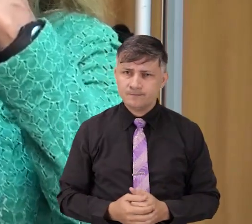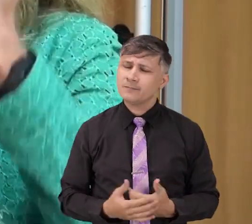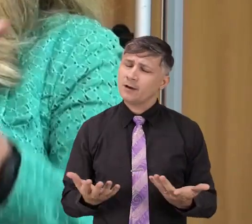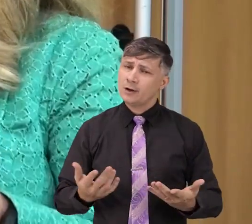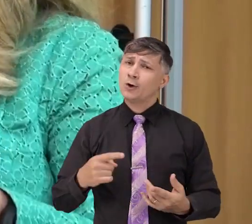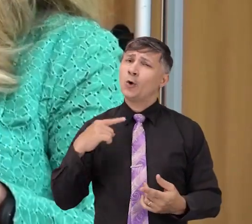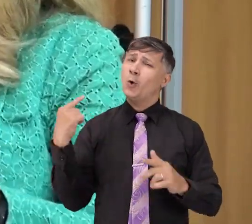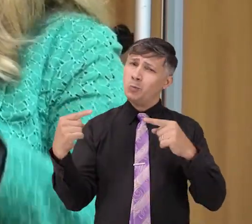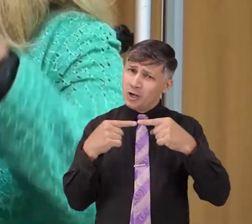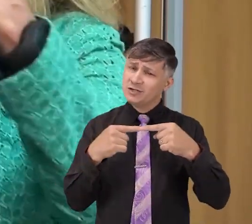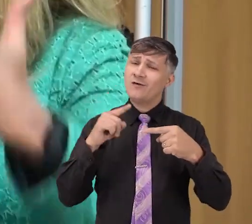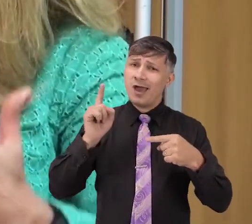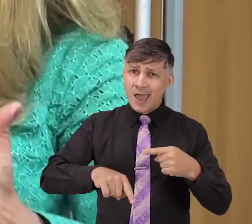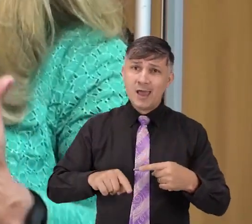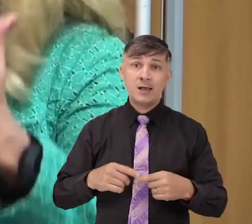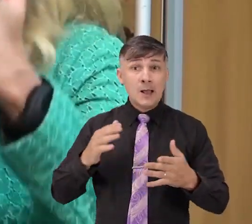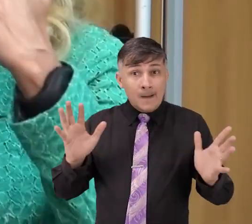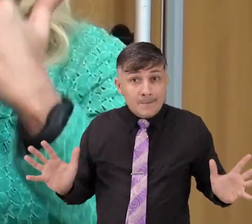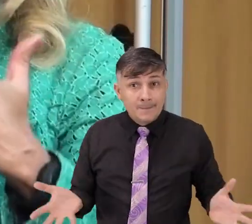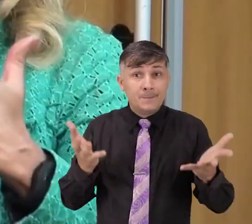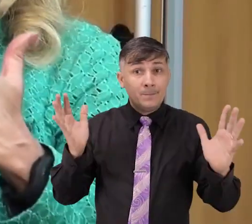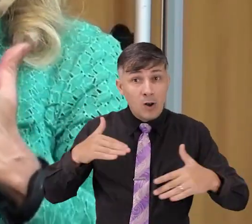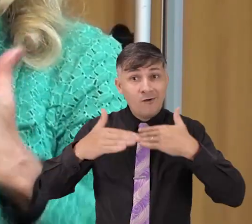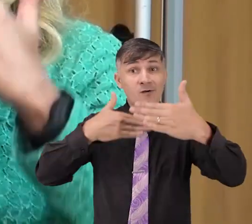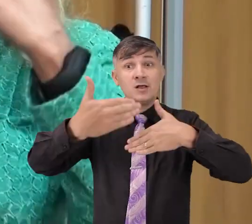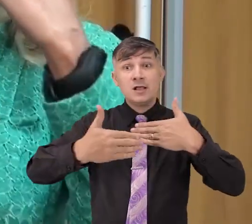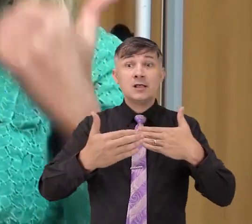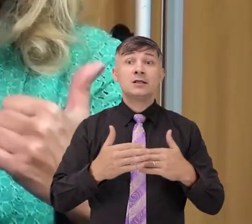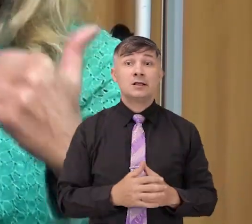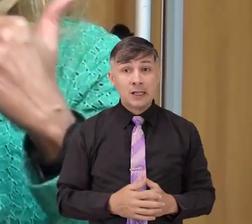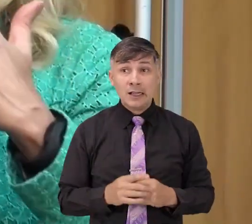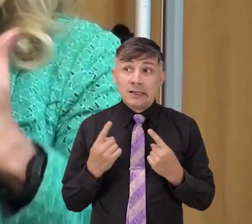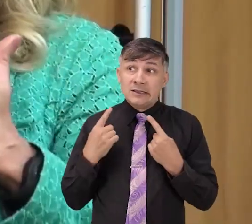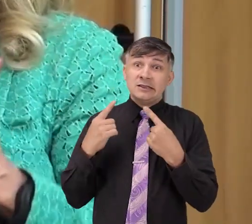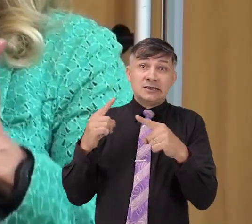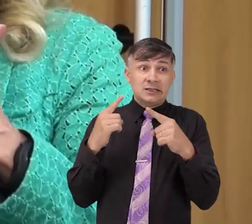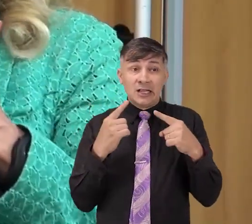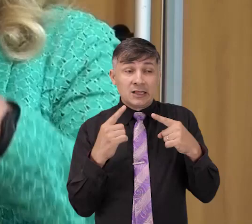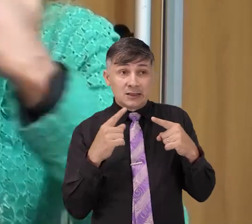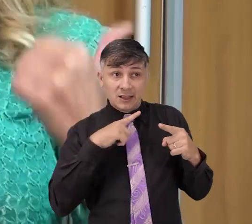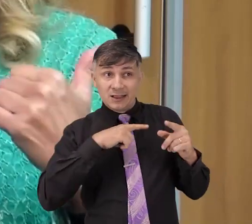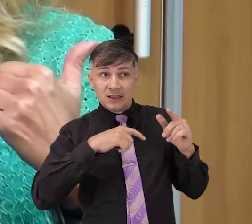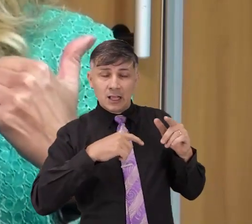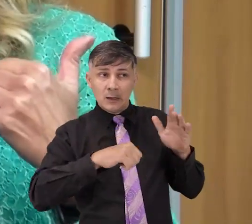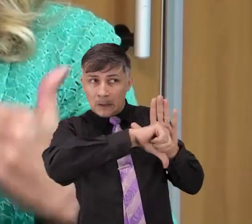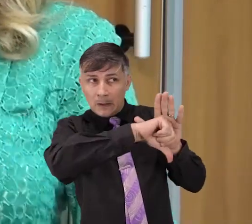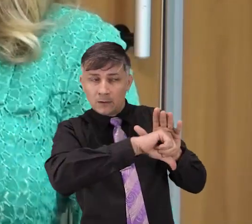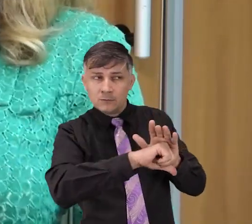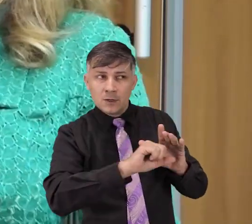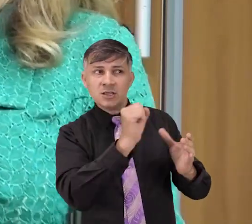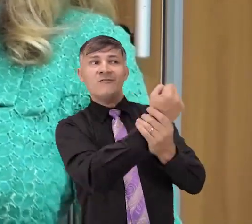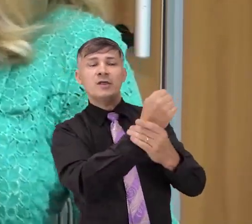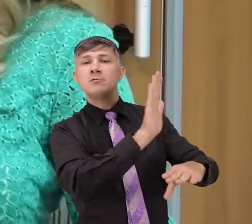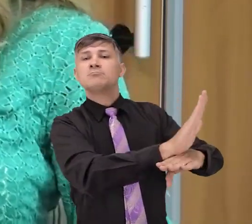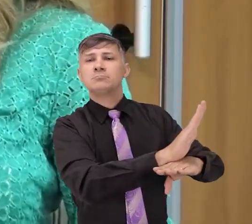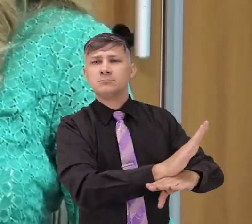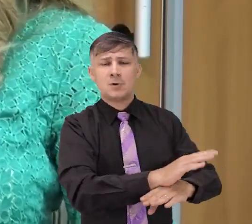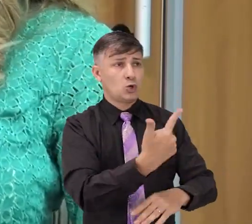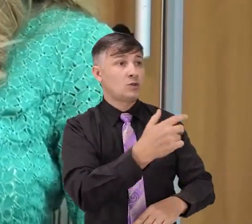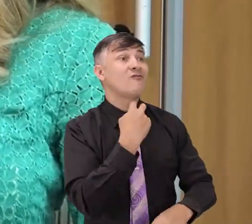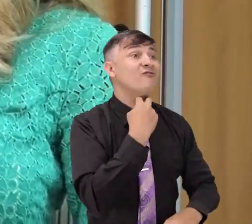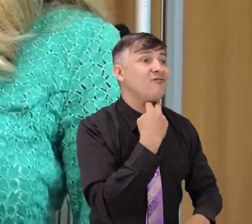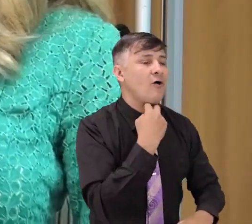promover defesa e dar voz. Quando a gente promove defesa, a gente dá voz àqueles que não têm voz. Então, nós estamos